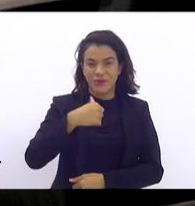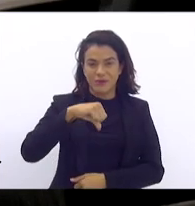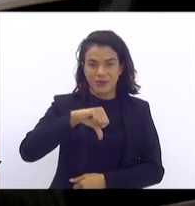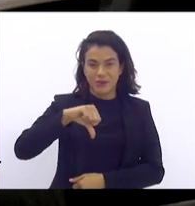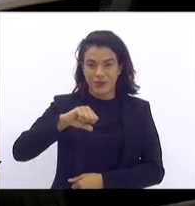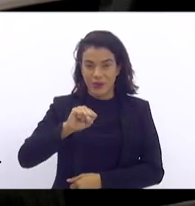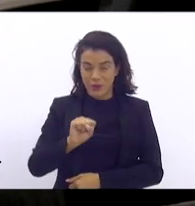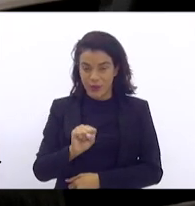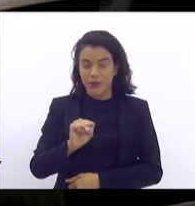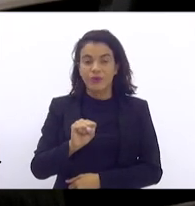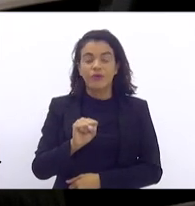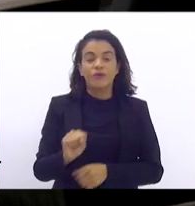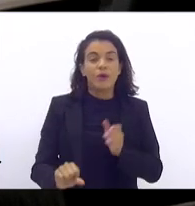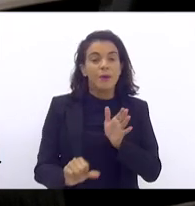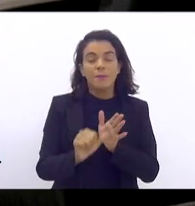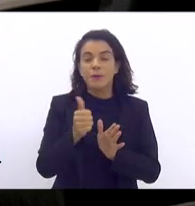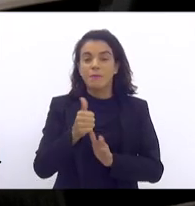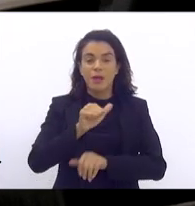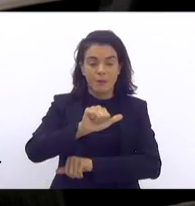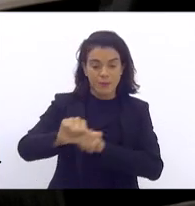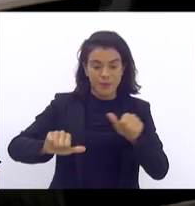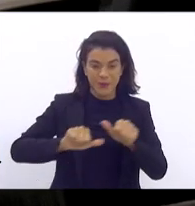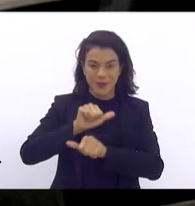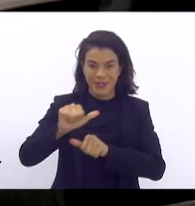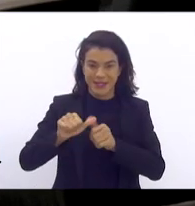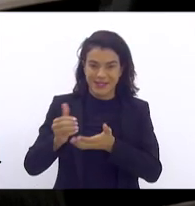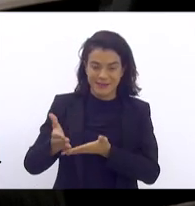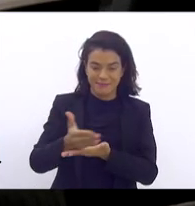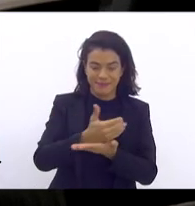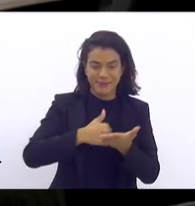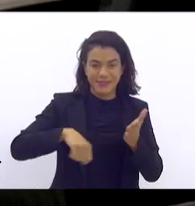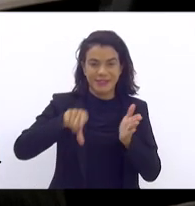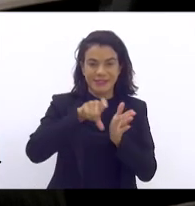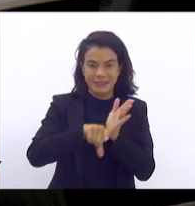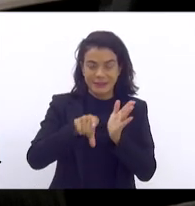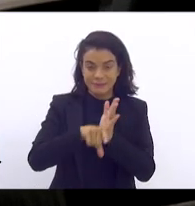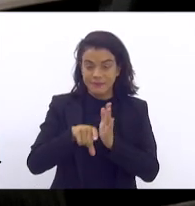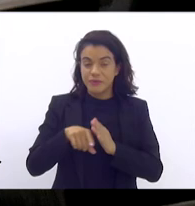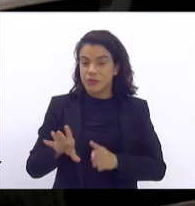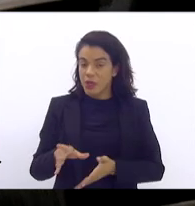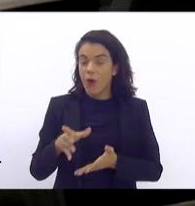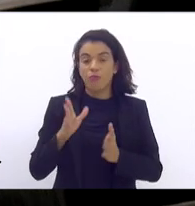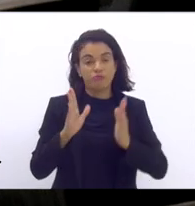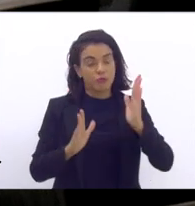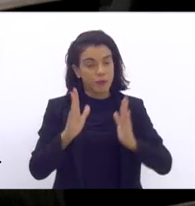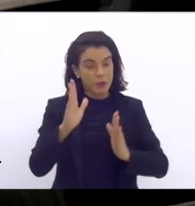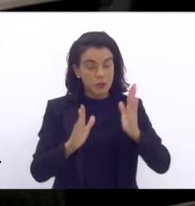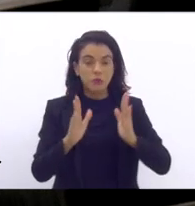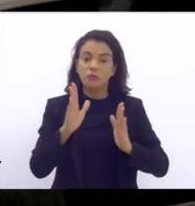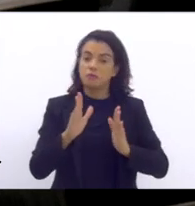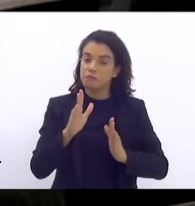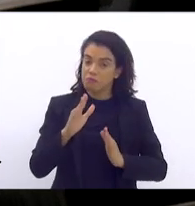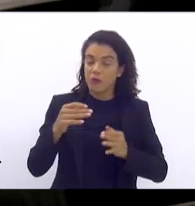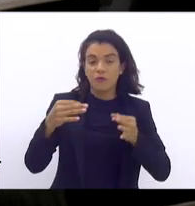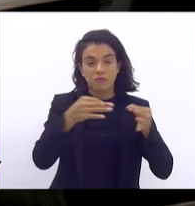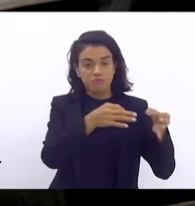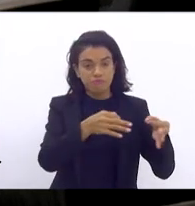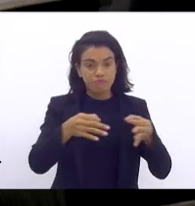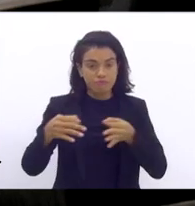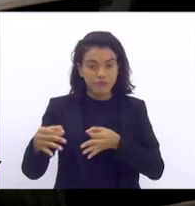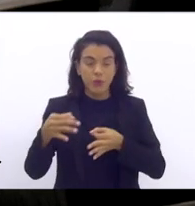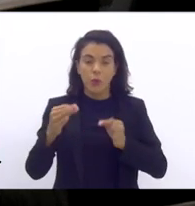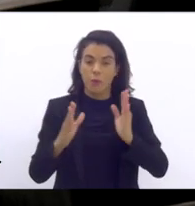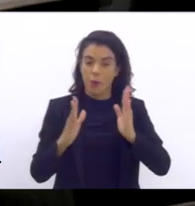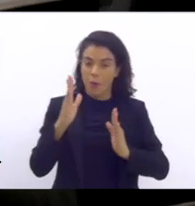foi feita a primeira reestruturação naquela época os estados podiam emitir então enfim realmente foram providências corretas porque a gente vivia um processo